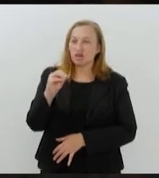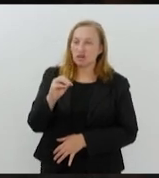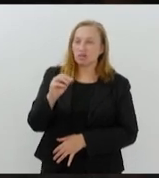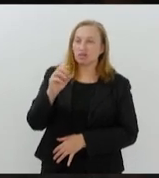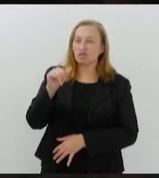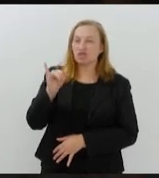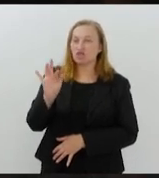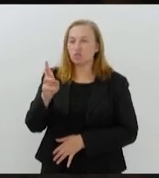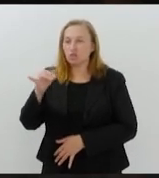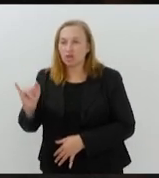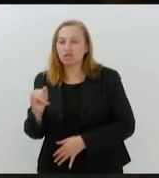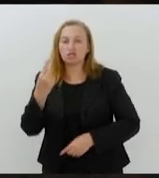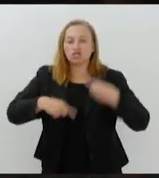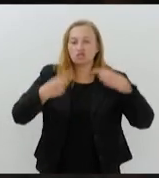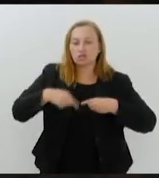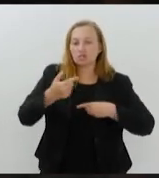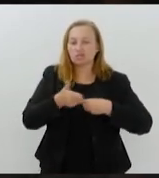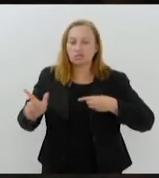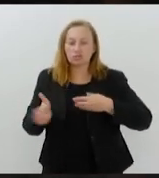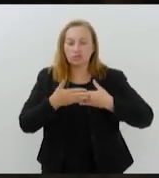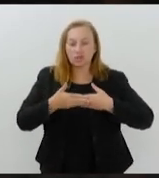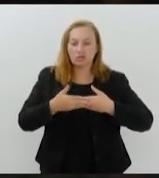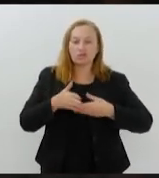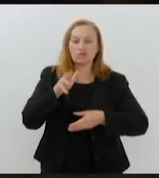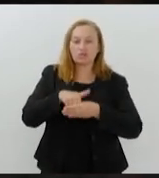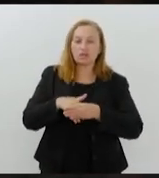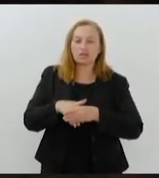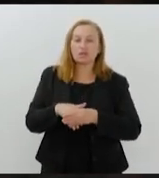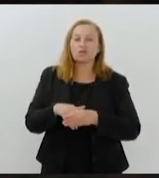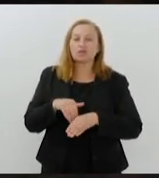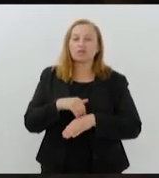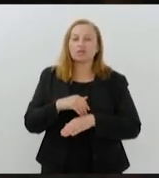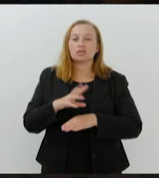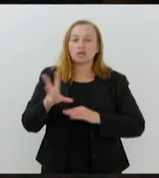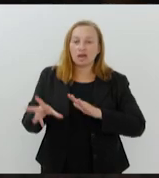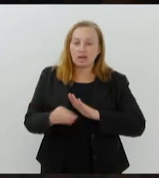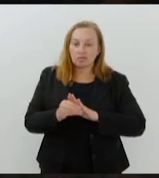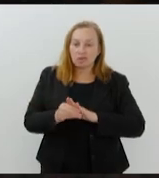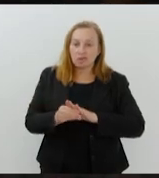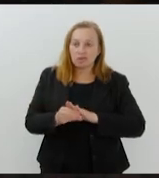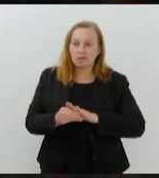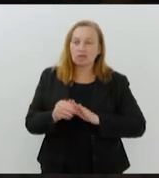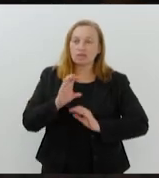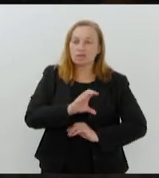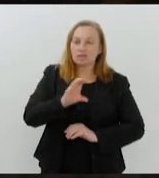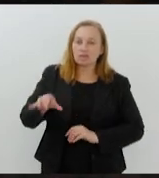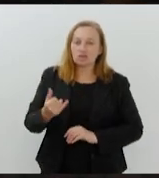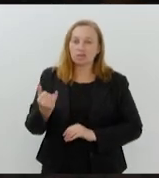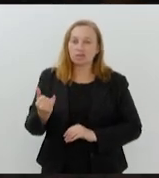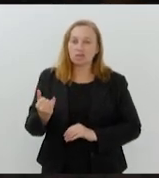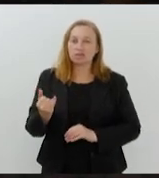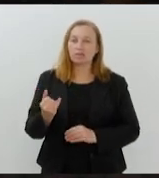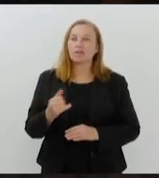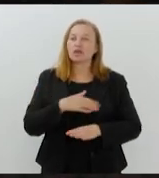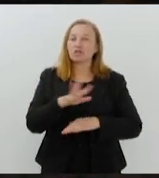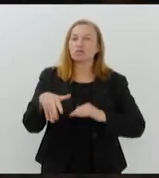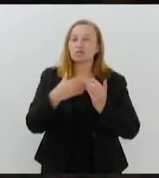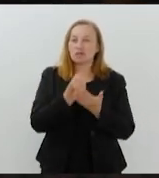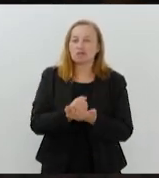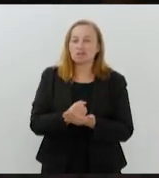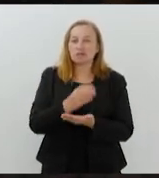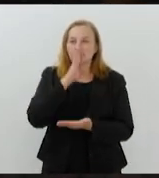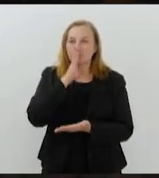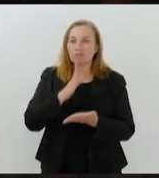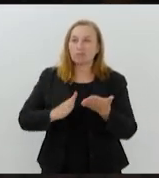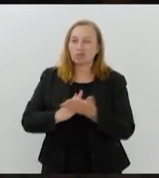Em discussão, não havendo quem queira discutir, encerrada a discussão e votação, a emenda da CCJ. Os senhores que aprovam, permaneçam